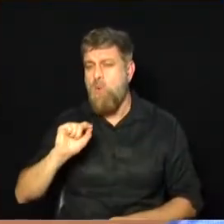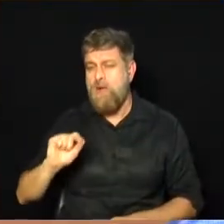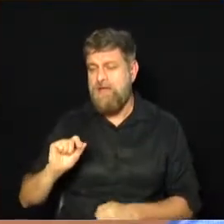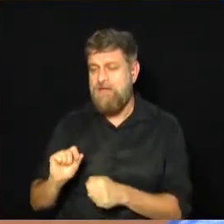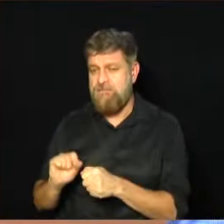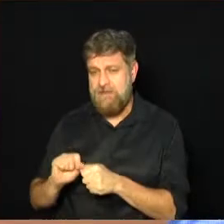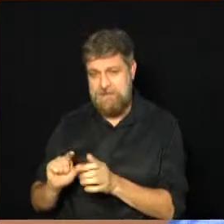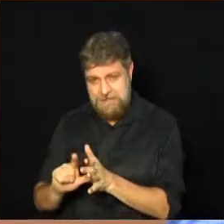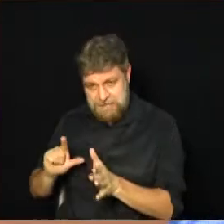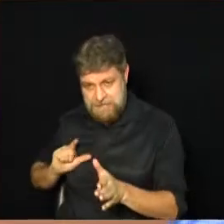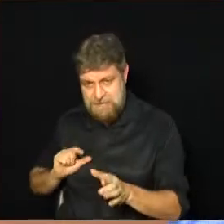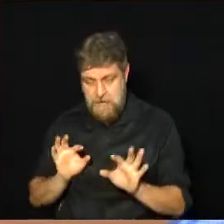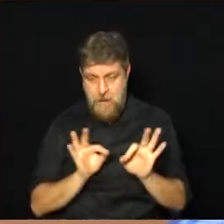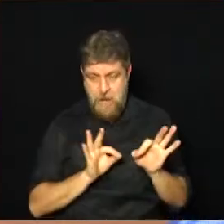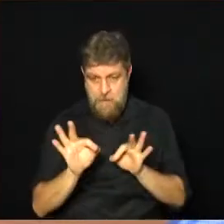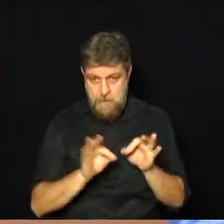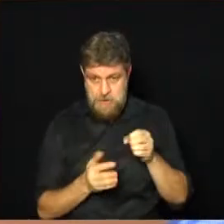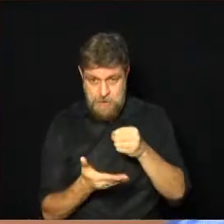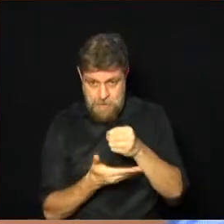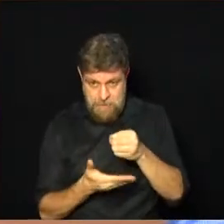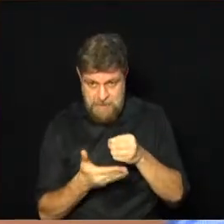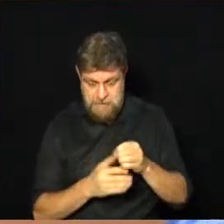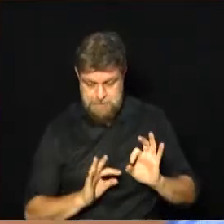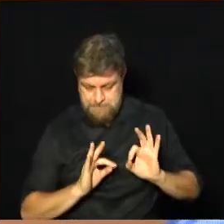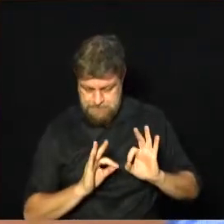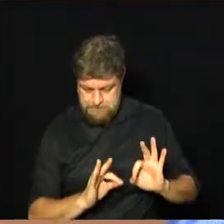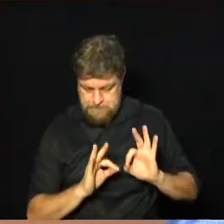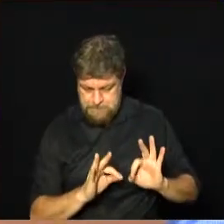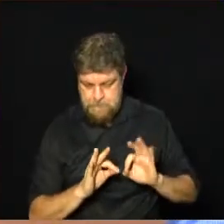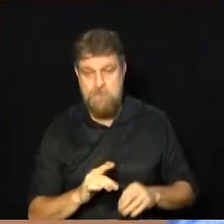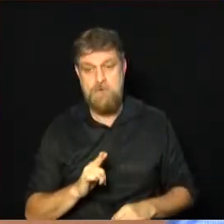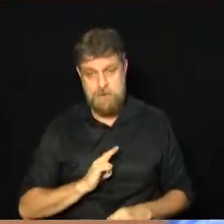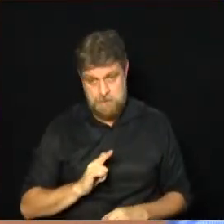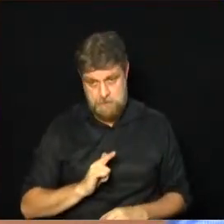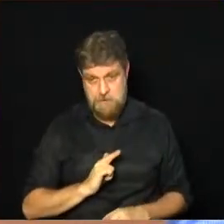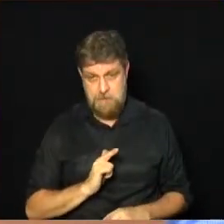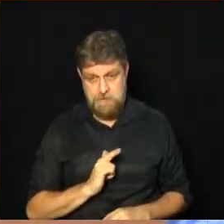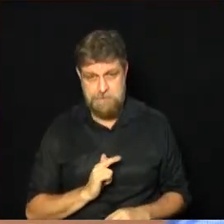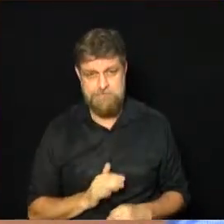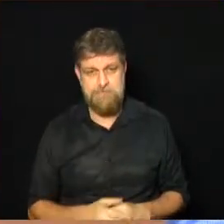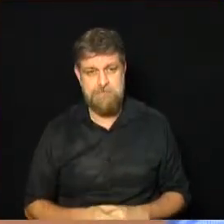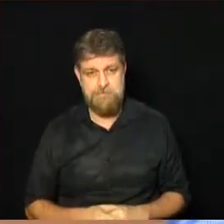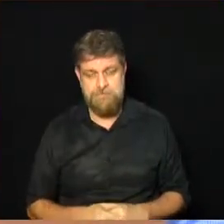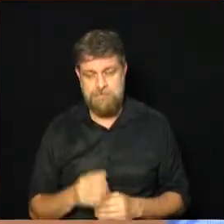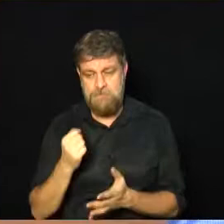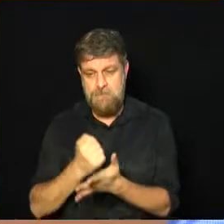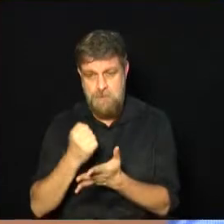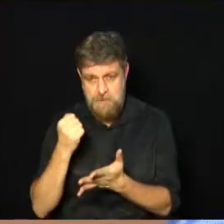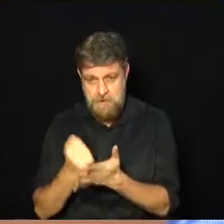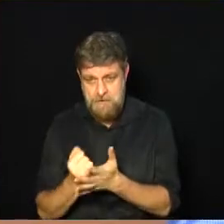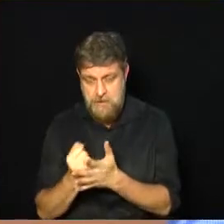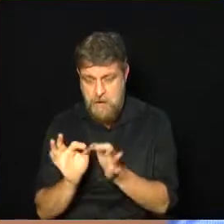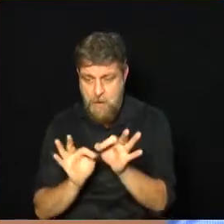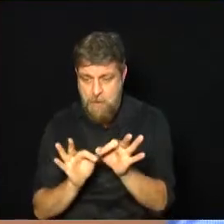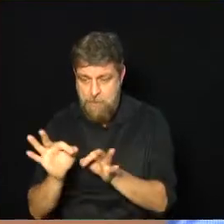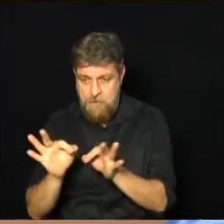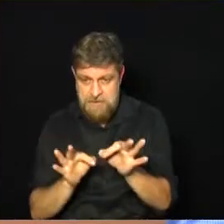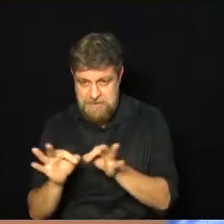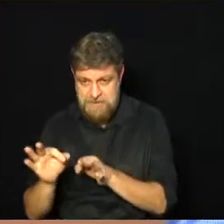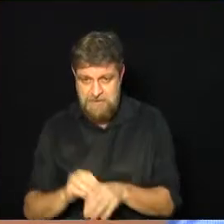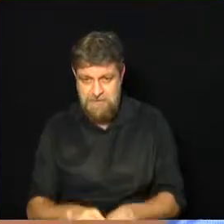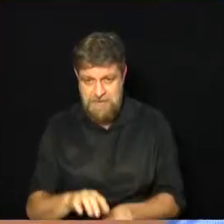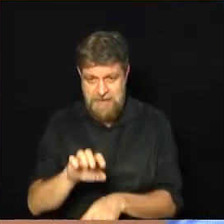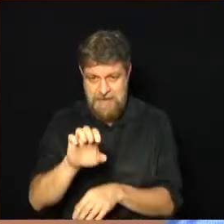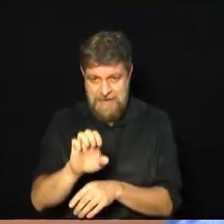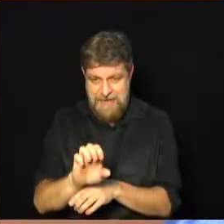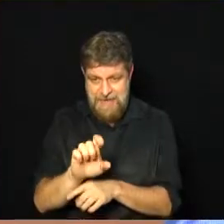um projeto básico bem feito, que é o que nós tínhamos, é contratarmos o projeto executivo, que o projeto